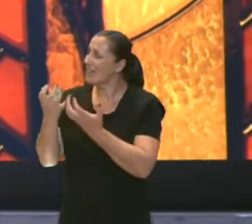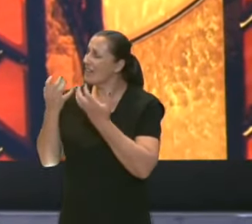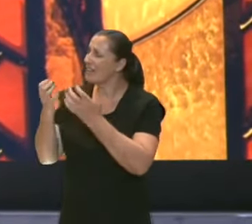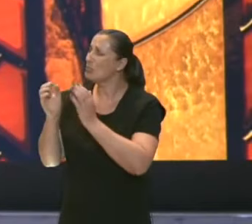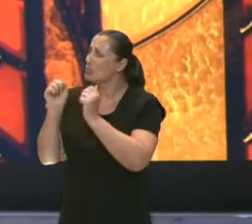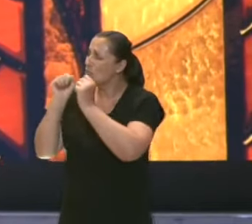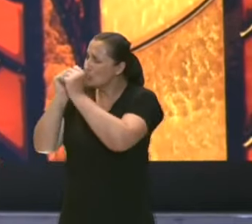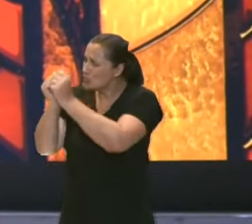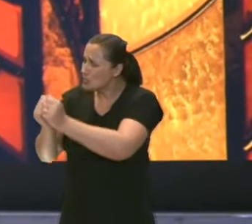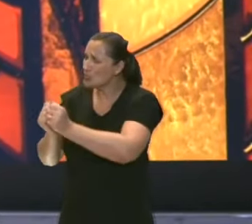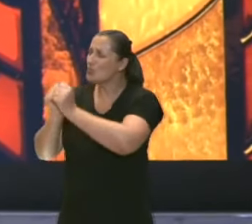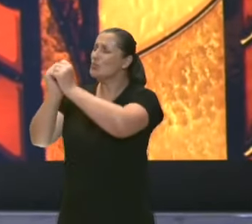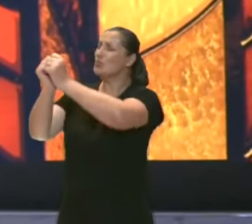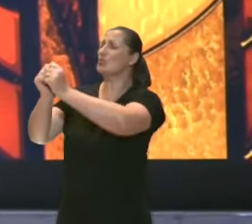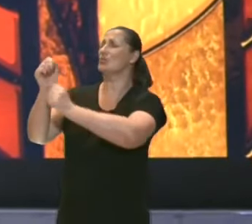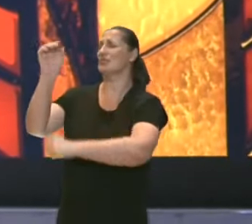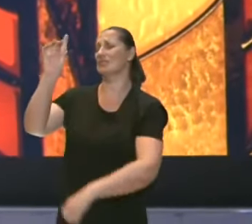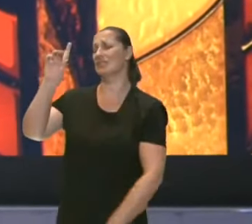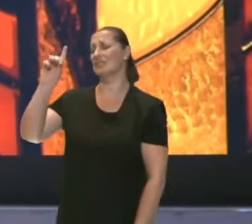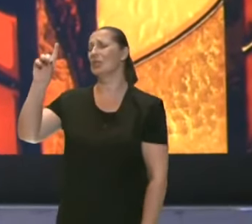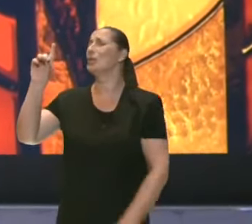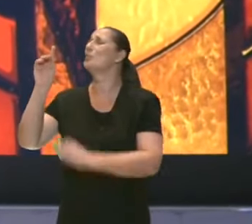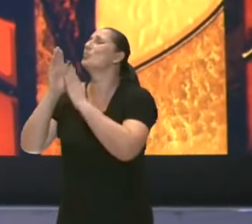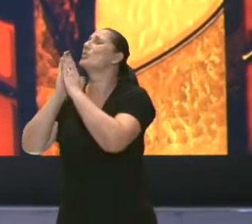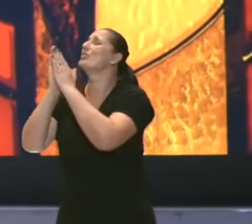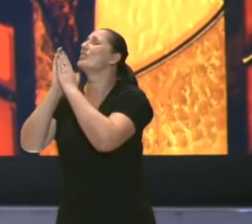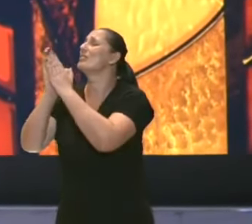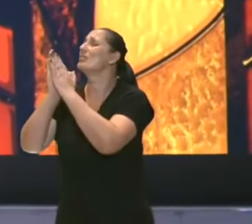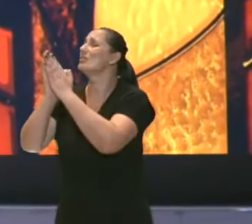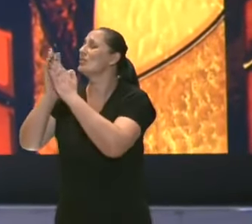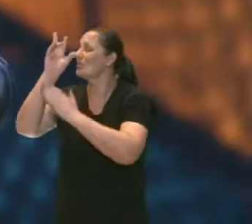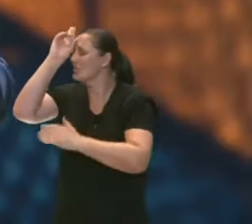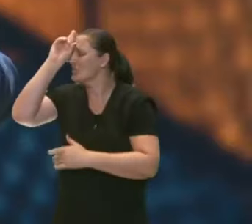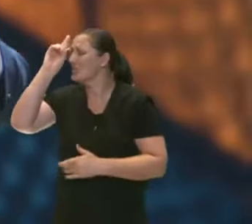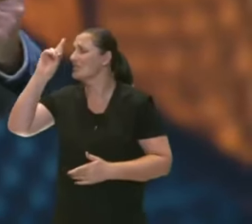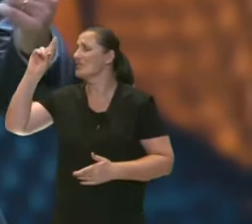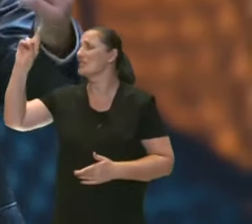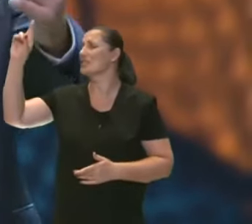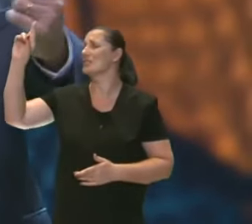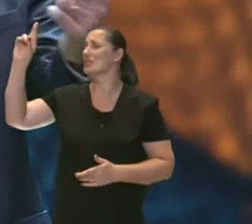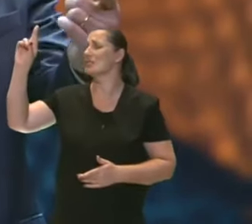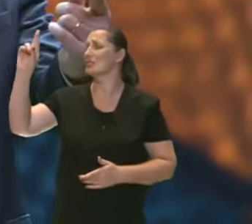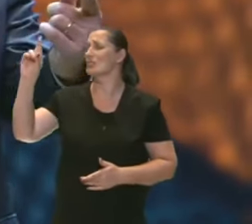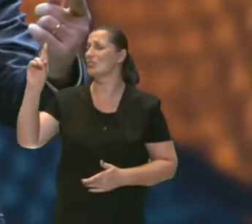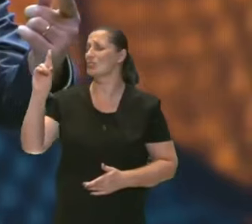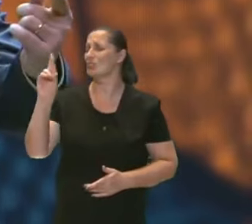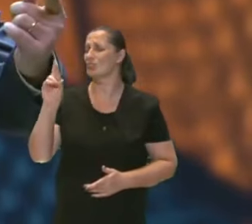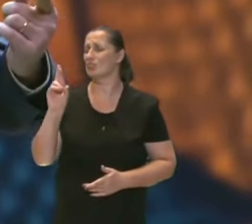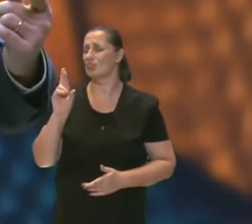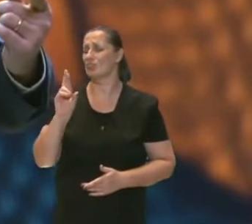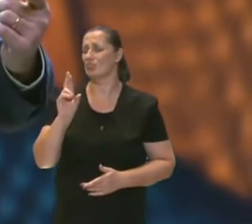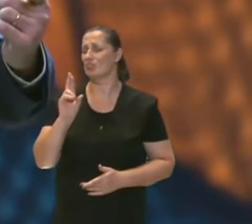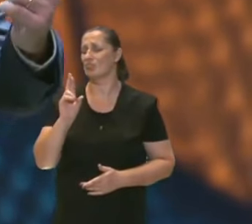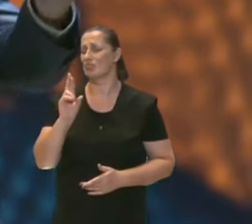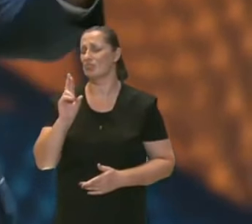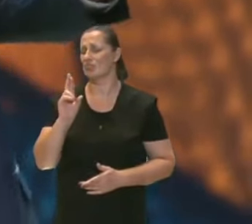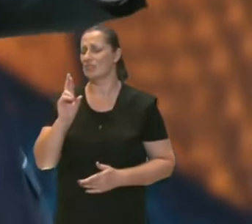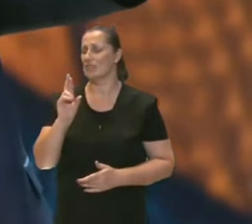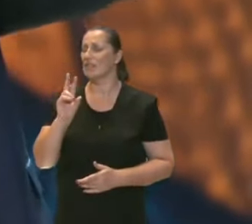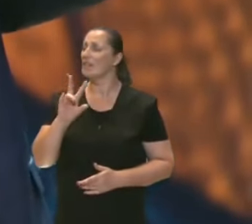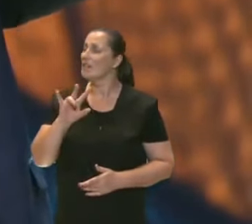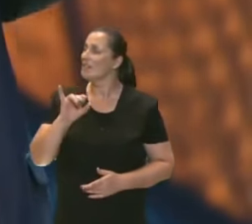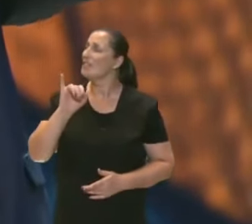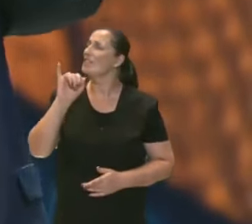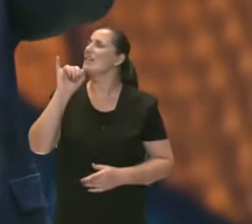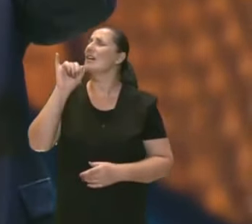curativo, remédio. Que o Senhor seja o remédio do coração dos nossos familiares. E eu quero pedir, vai